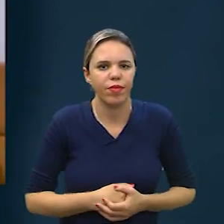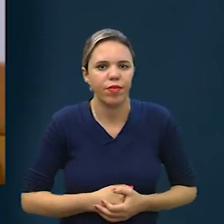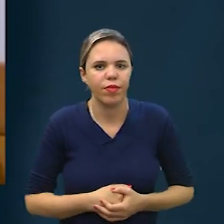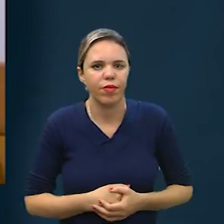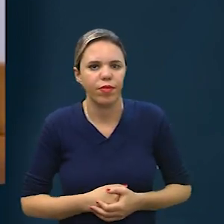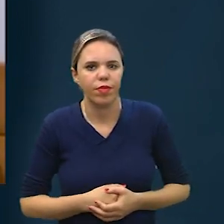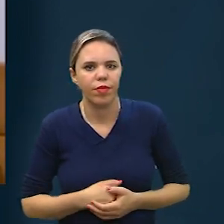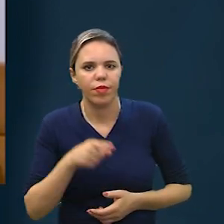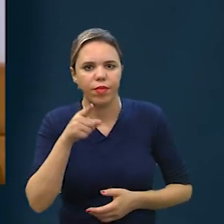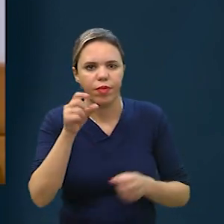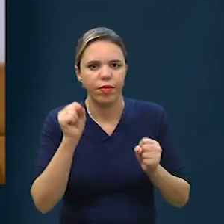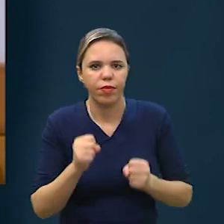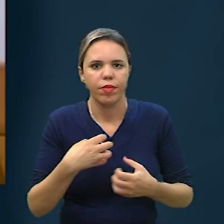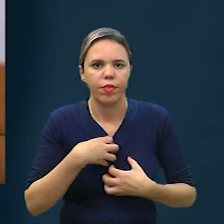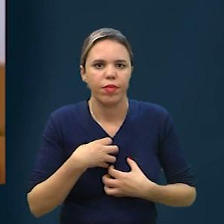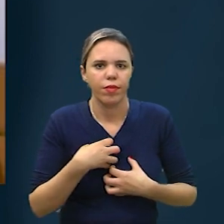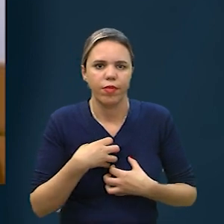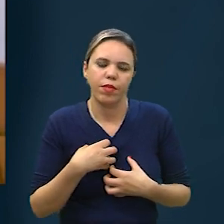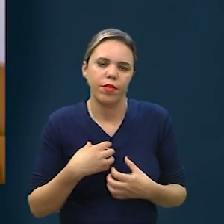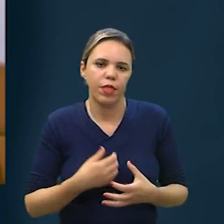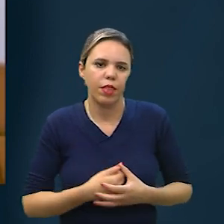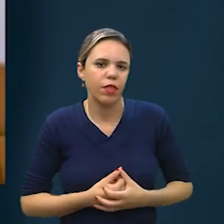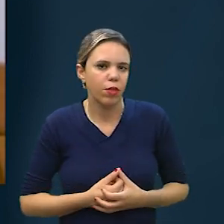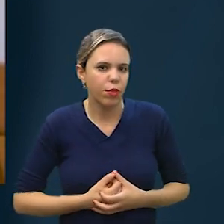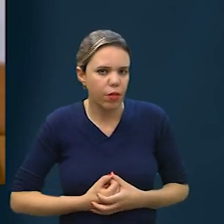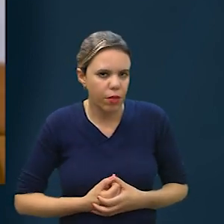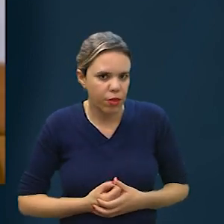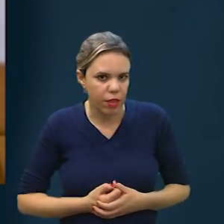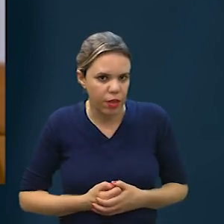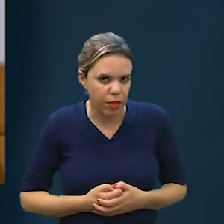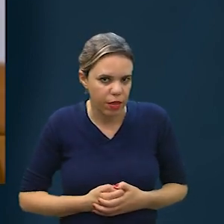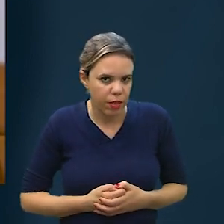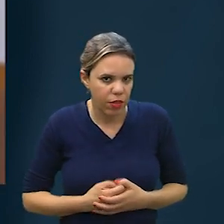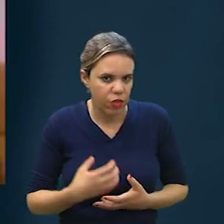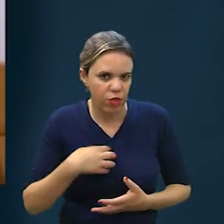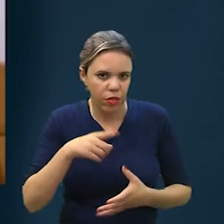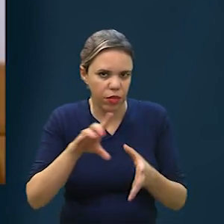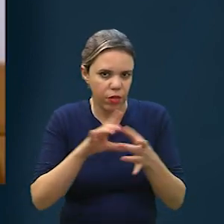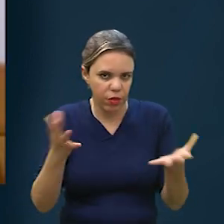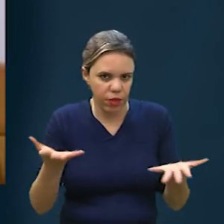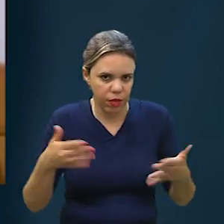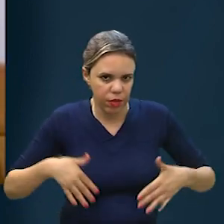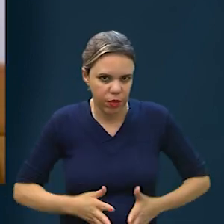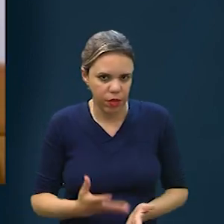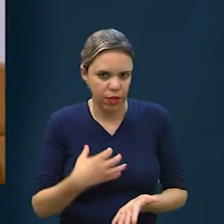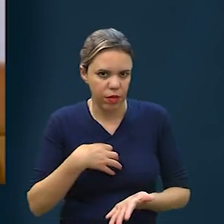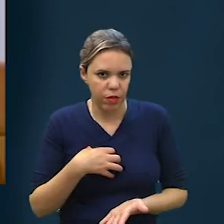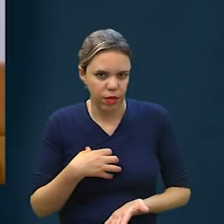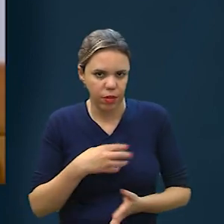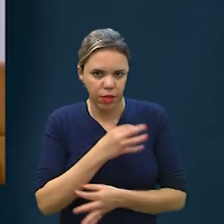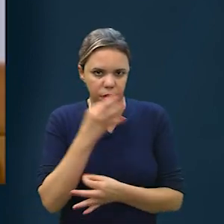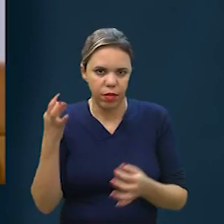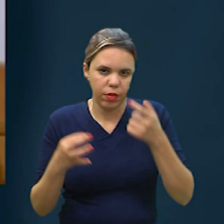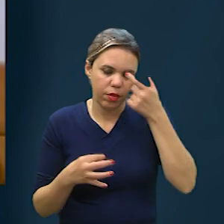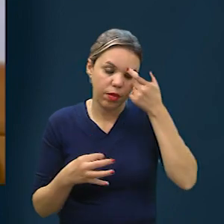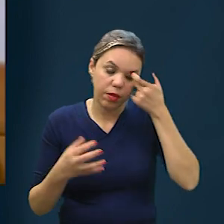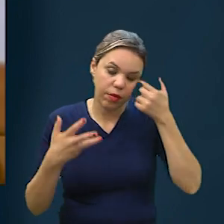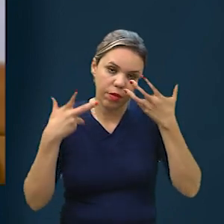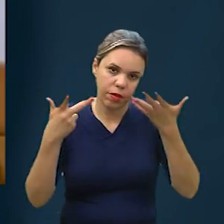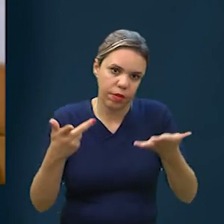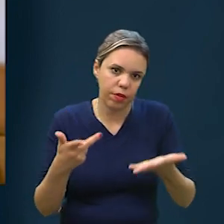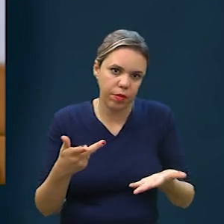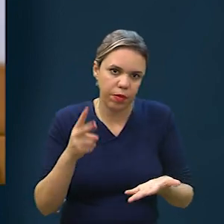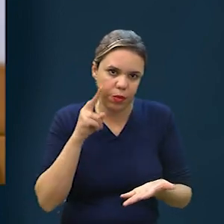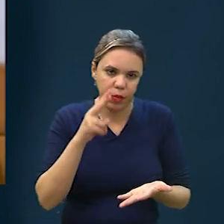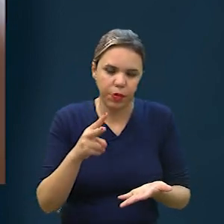bonito, né? Você poder ser você, você poder usar o seu cabelo, né, do jeito que você nasceu. É fantástico, é